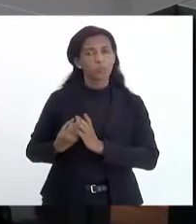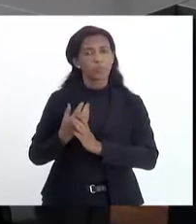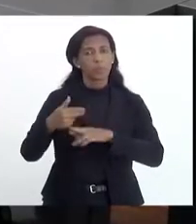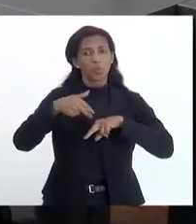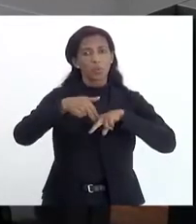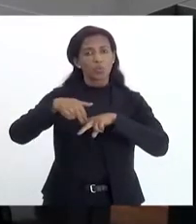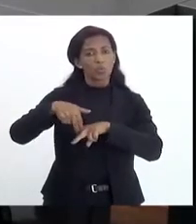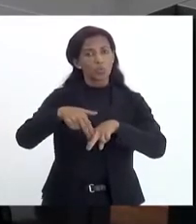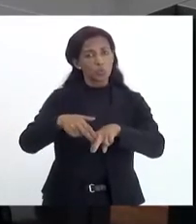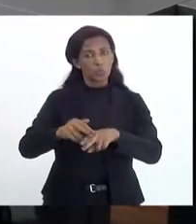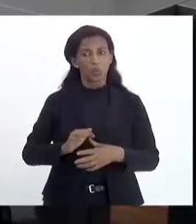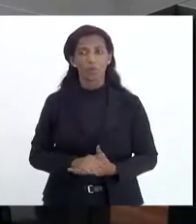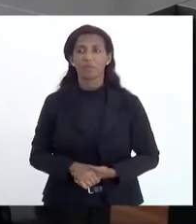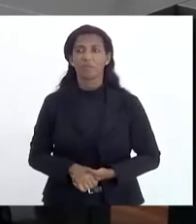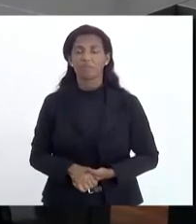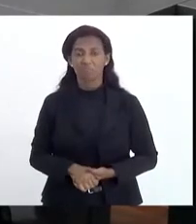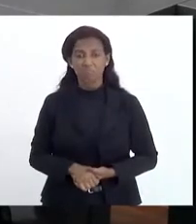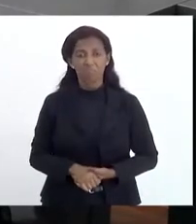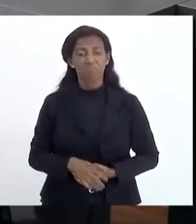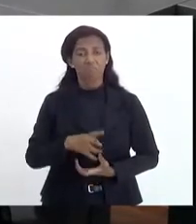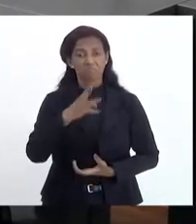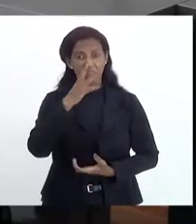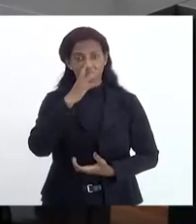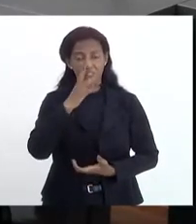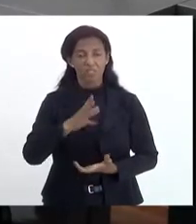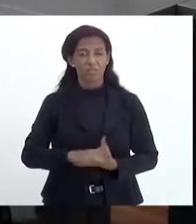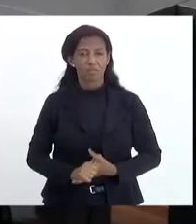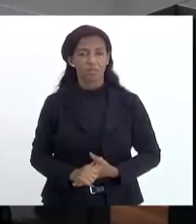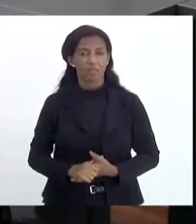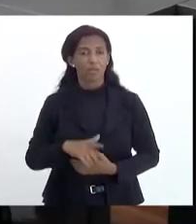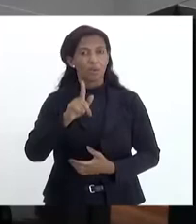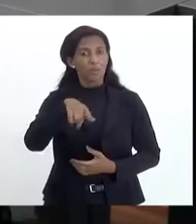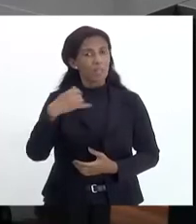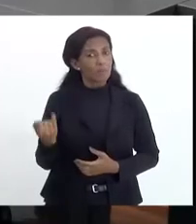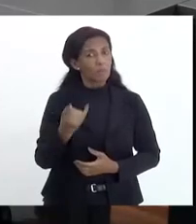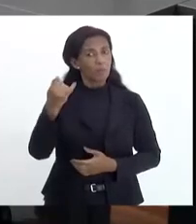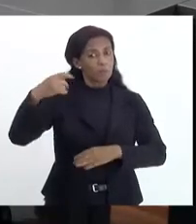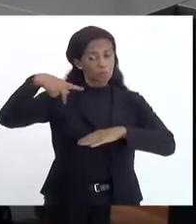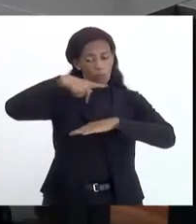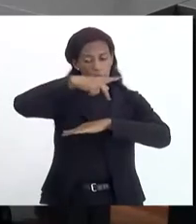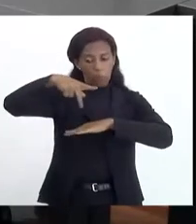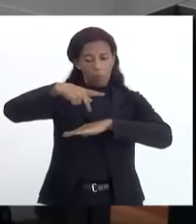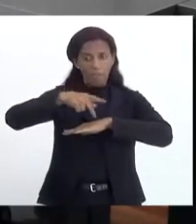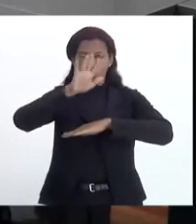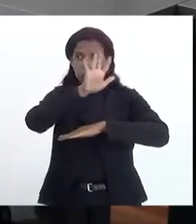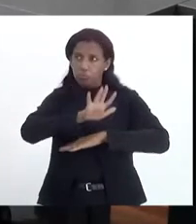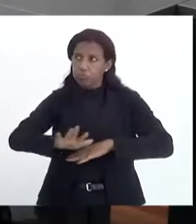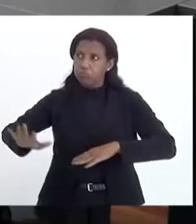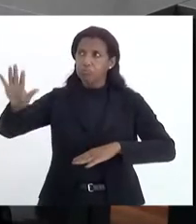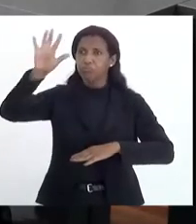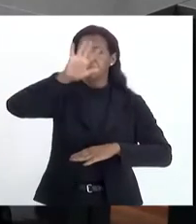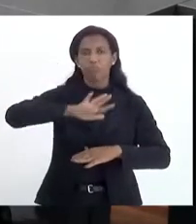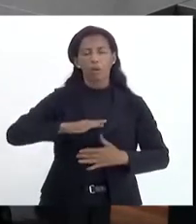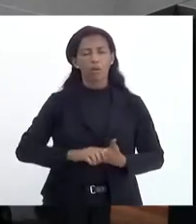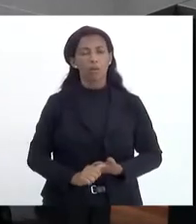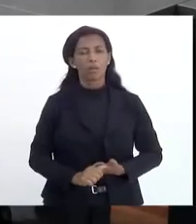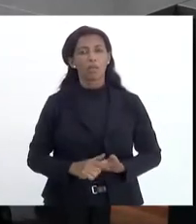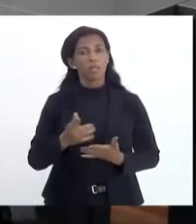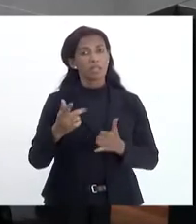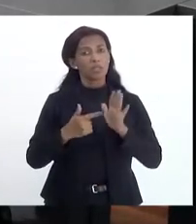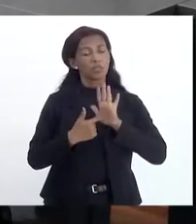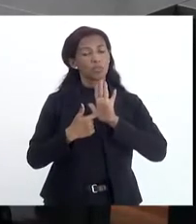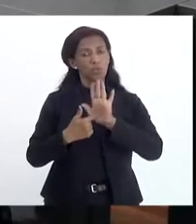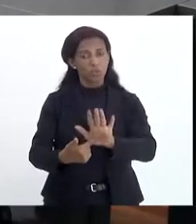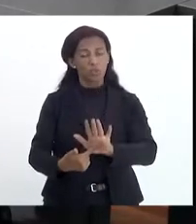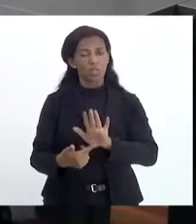surf anualmente. É uma coisa assim absurda, o que é muito importante para o país, né? Então, e essa nossa intenção de apresentar